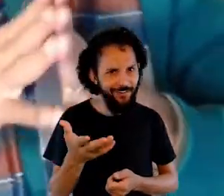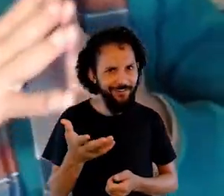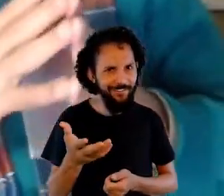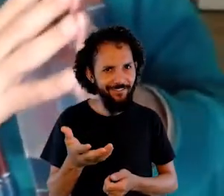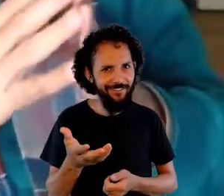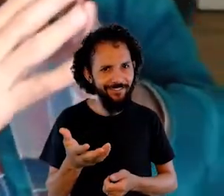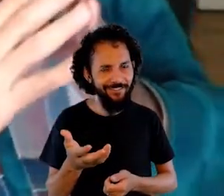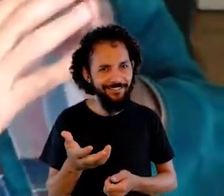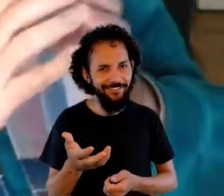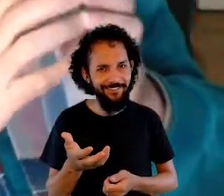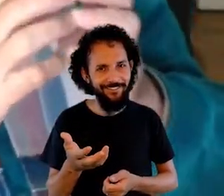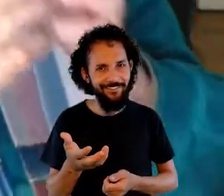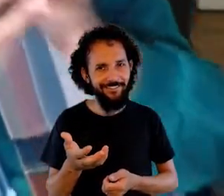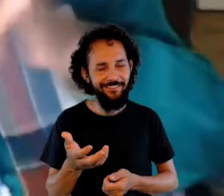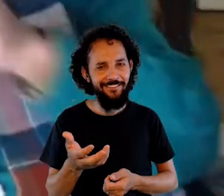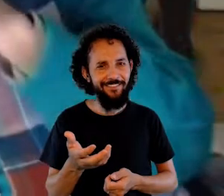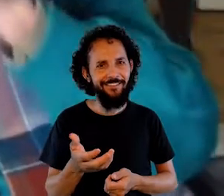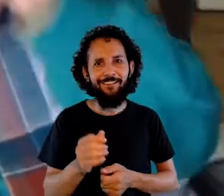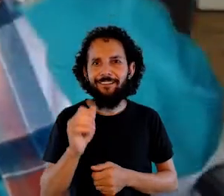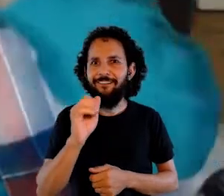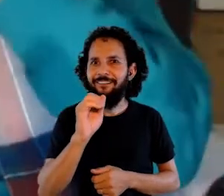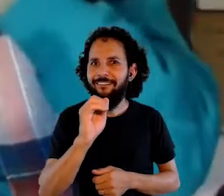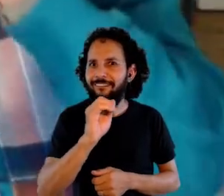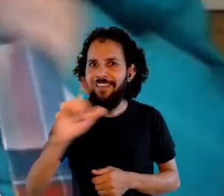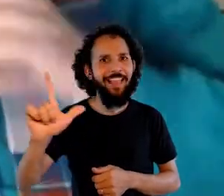É claro que eu quero!